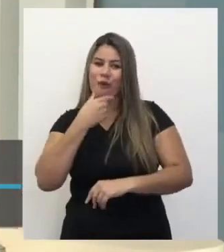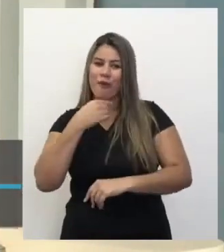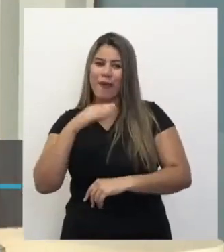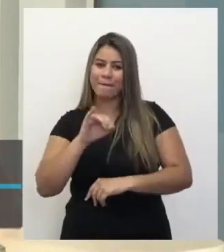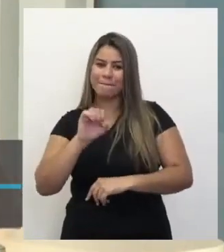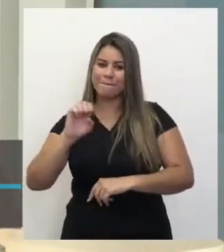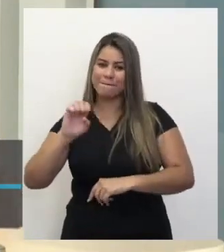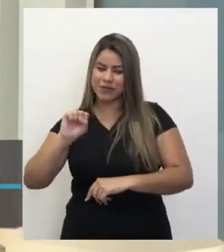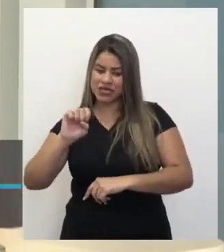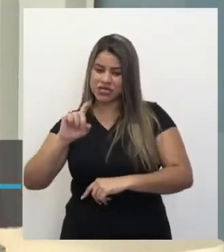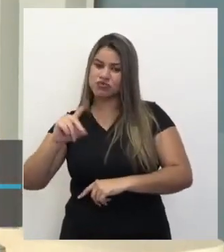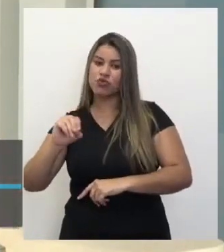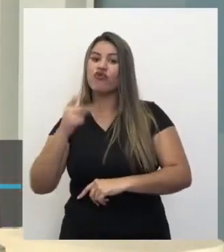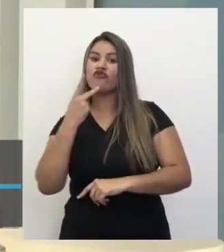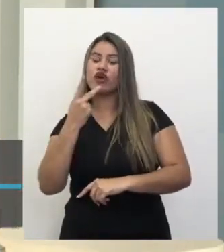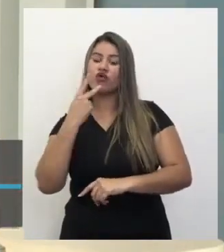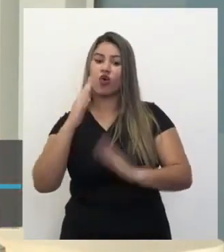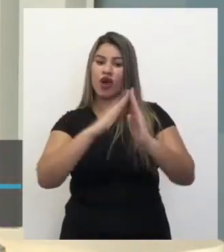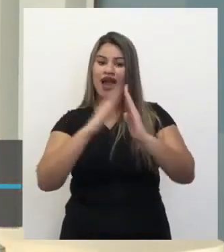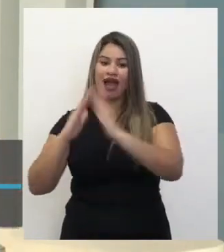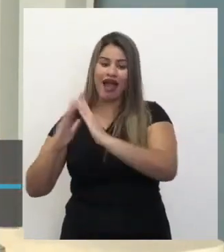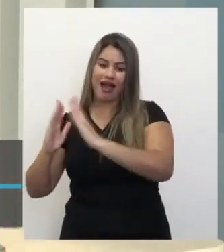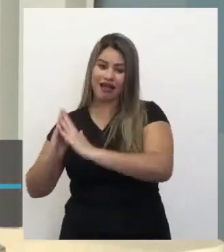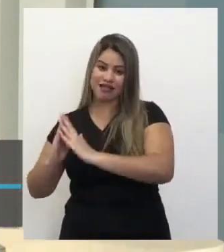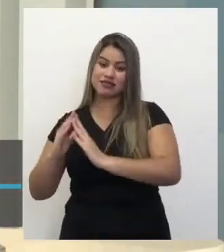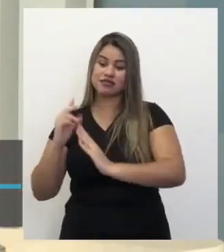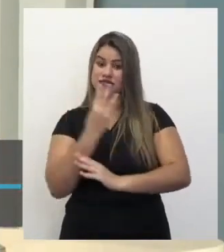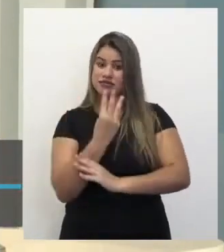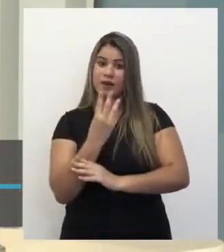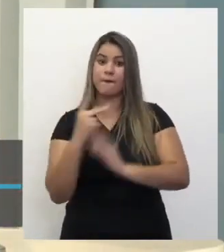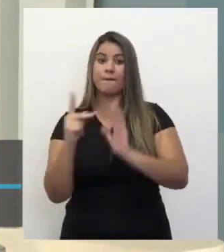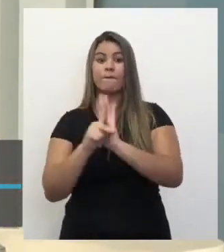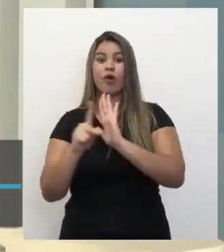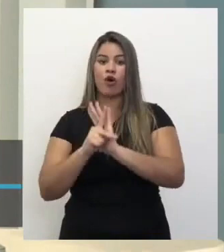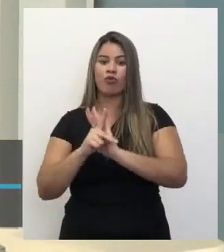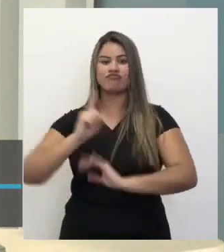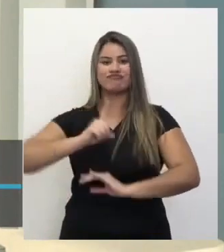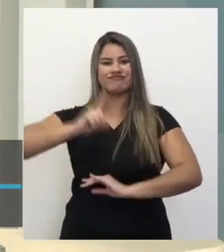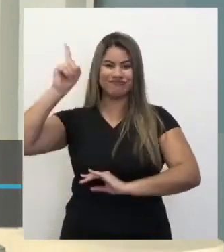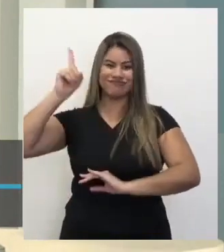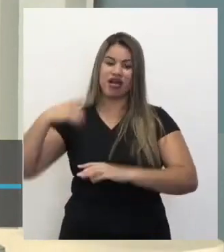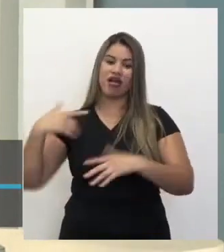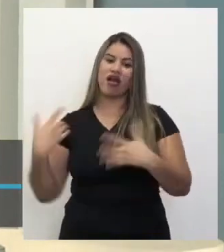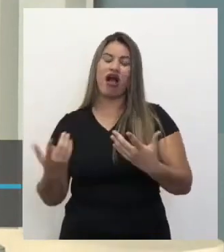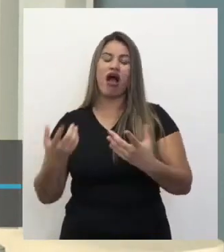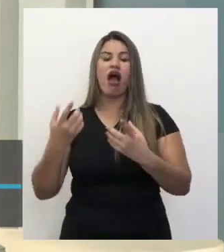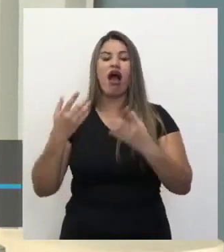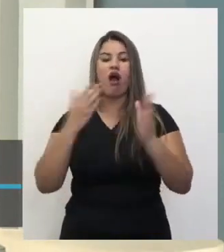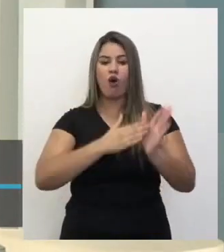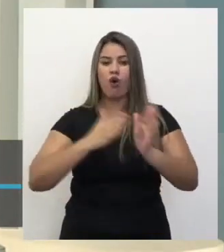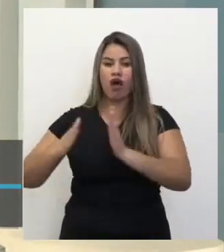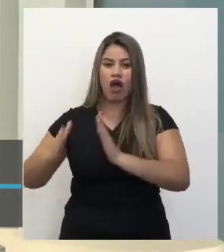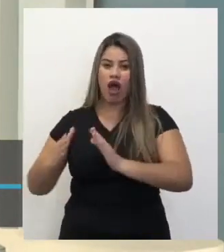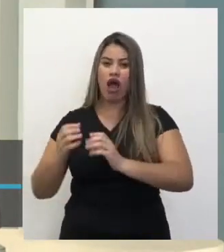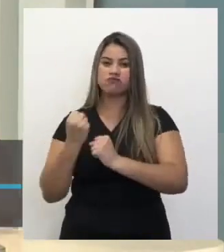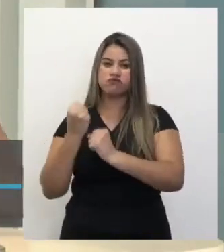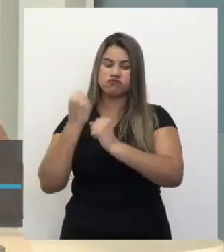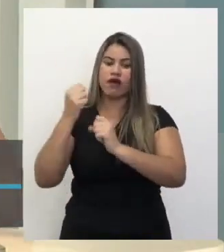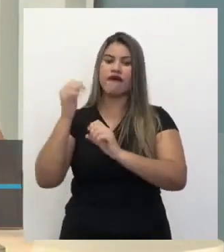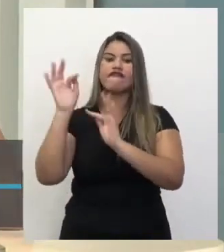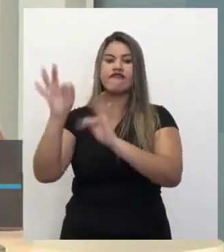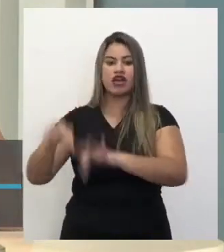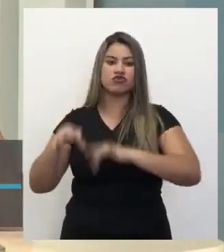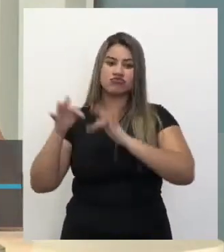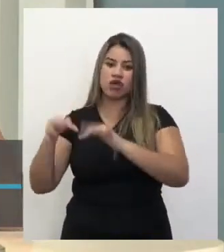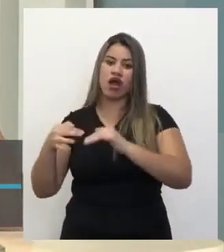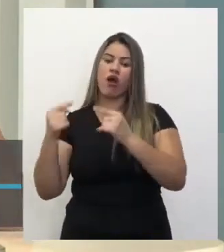3 casas de Deus, é assim que funciona. Então, era um jeito de reforçar a ordem social do feudalismo por meio